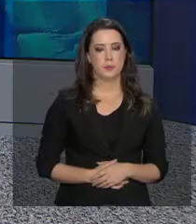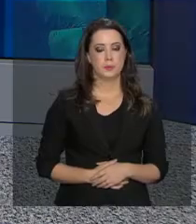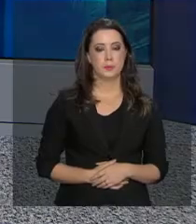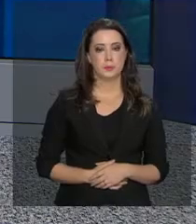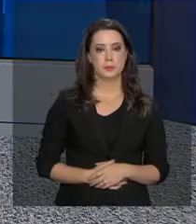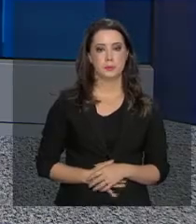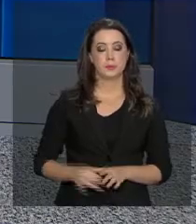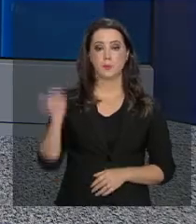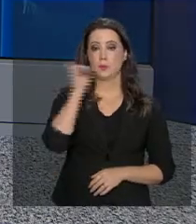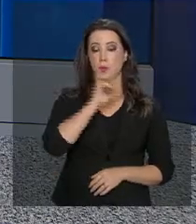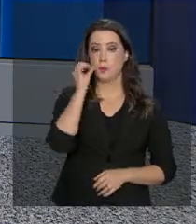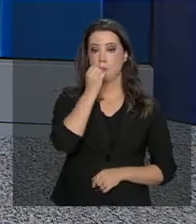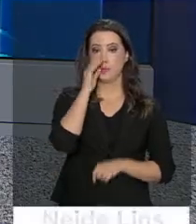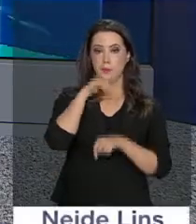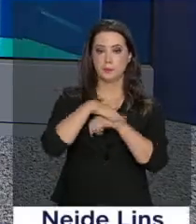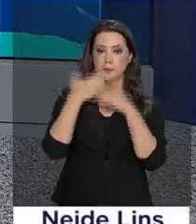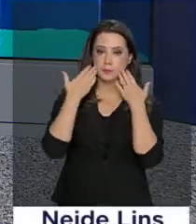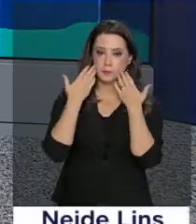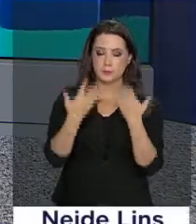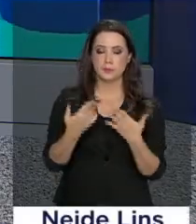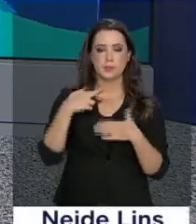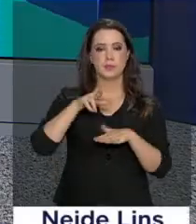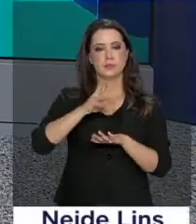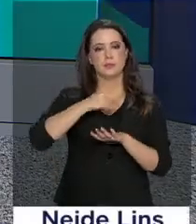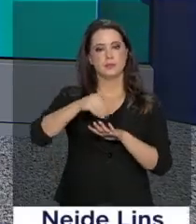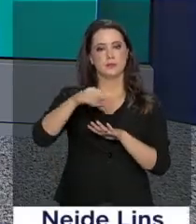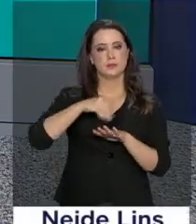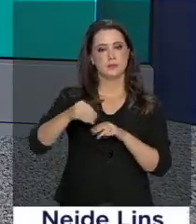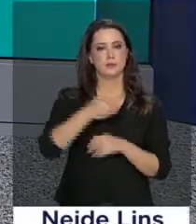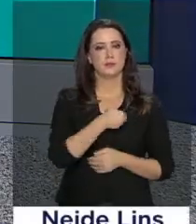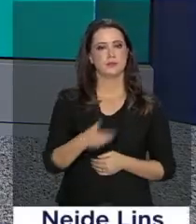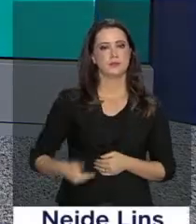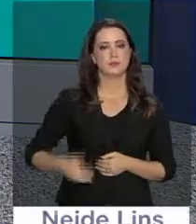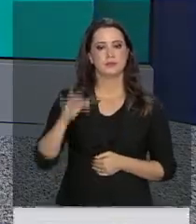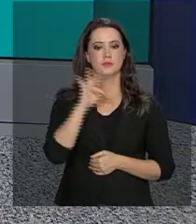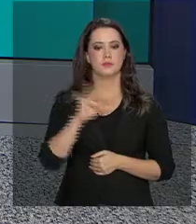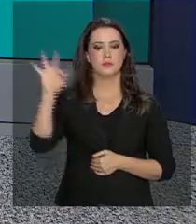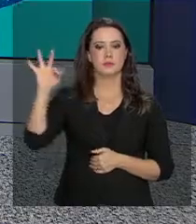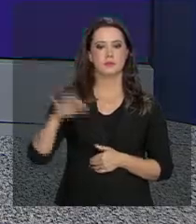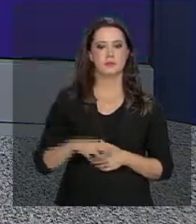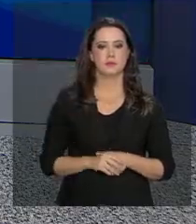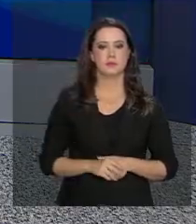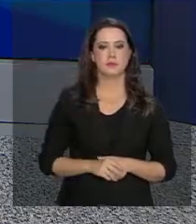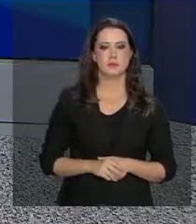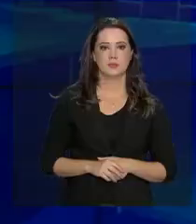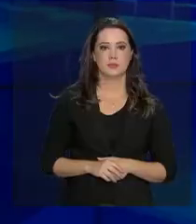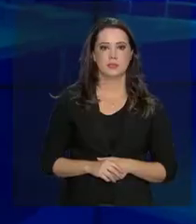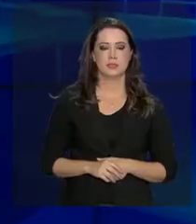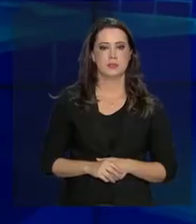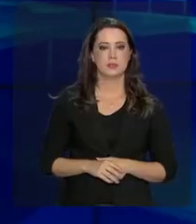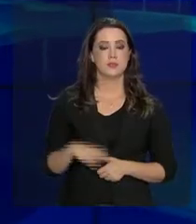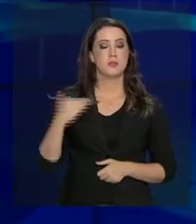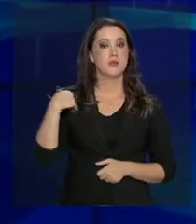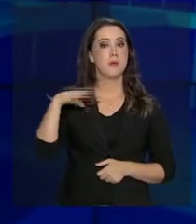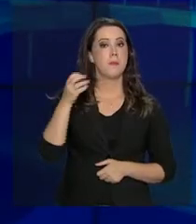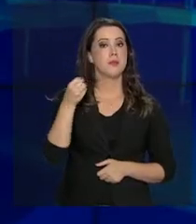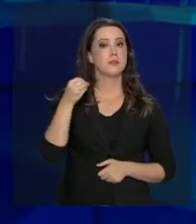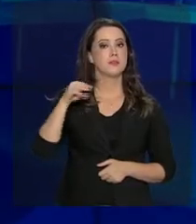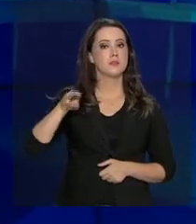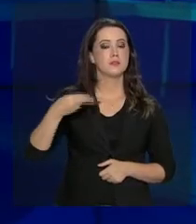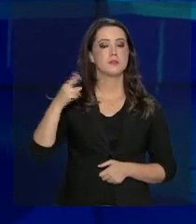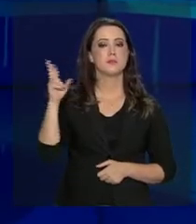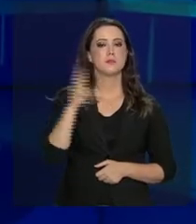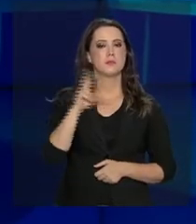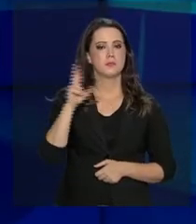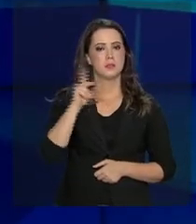olá boa noite começa agora o repórter ele br com as notícias do governo federal mais de 600